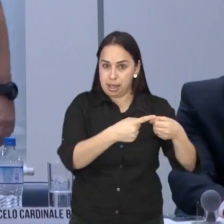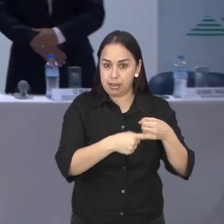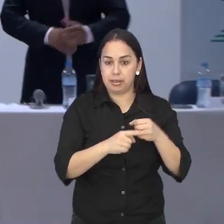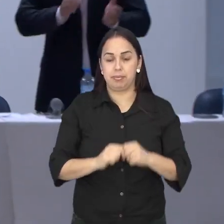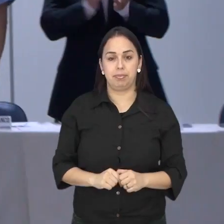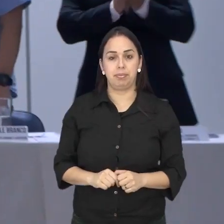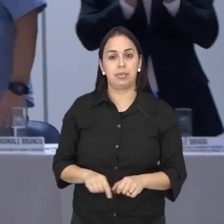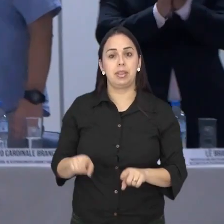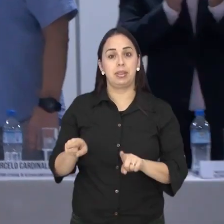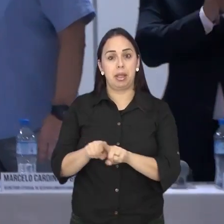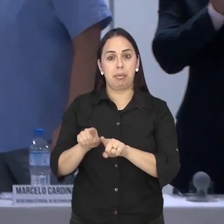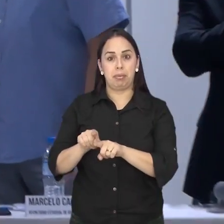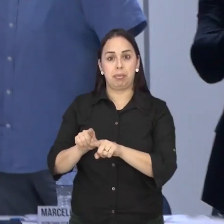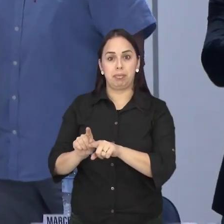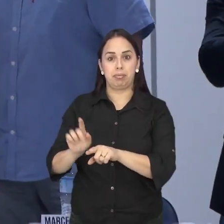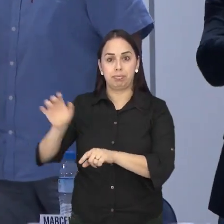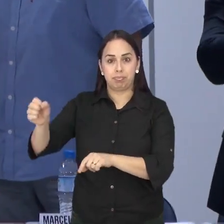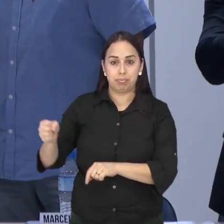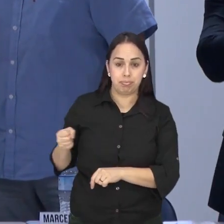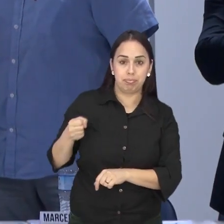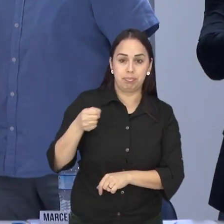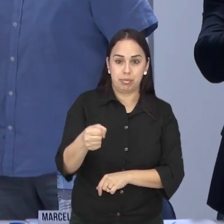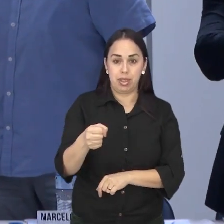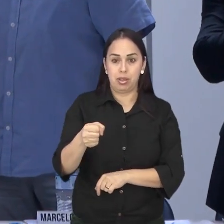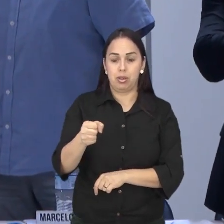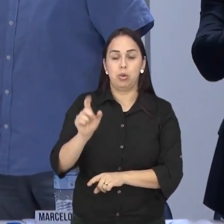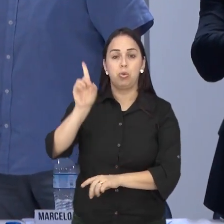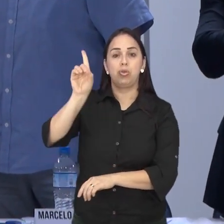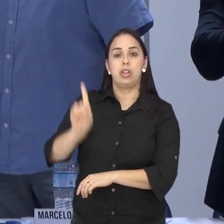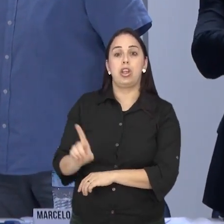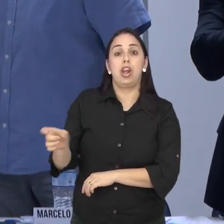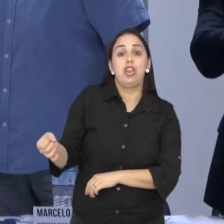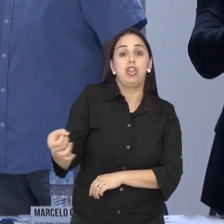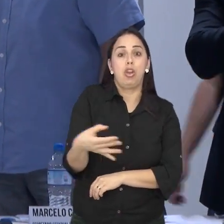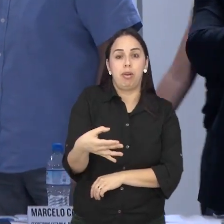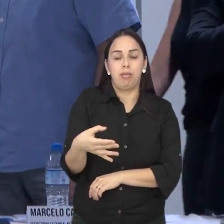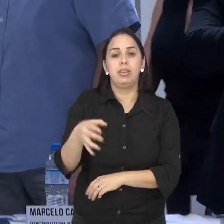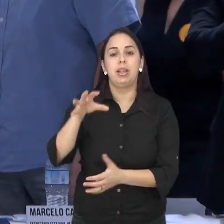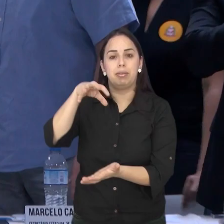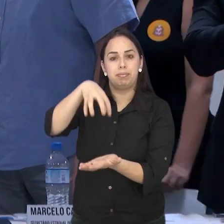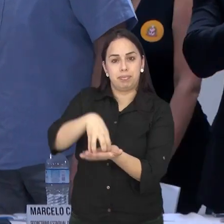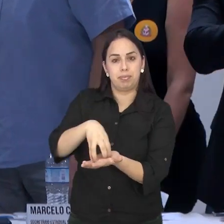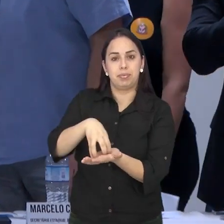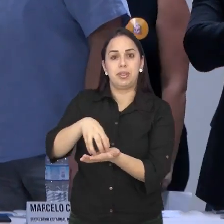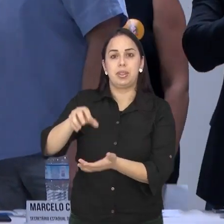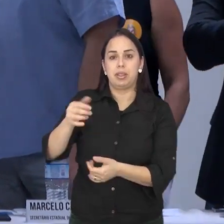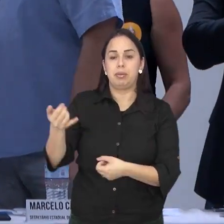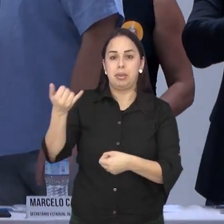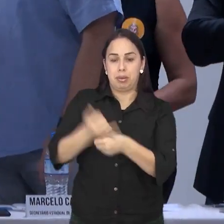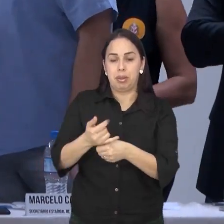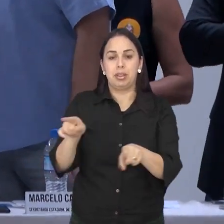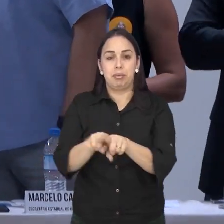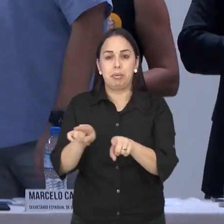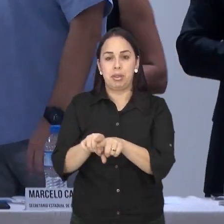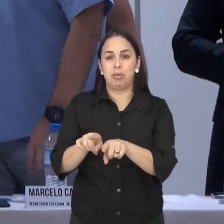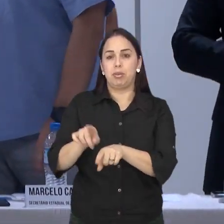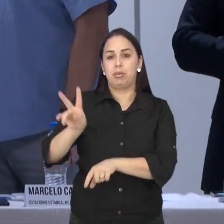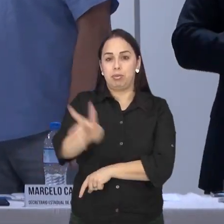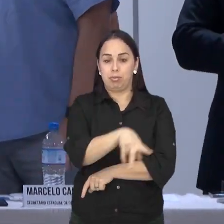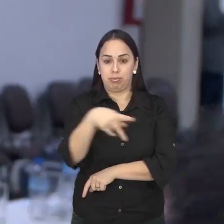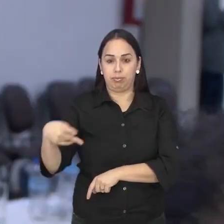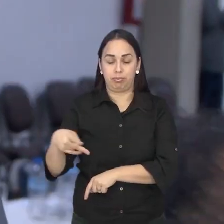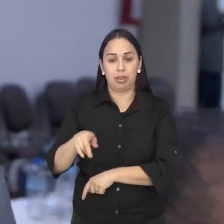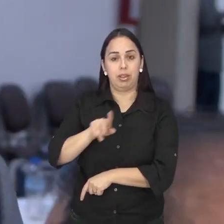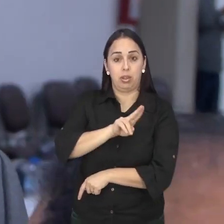Serra. Também foi empossado o novo diretor da Agenvale, a Agência Metropolitana do Vale do Paraíba e Litoral